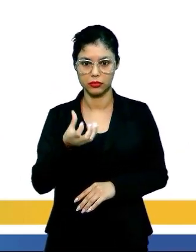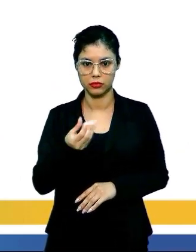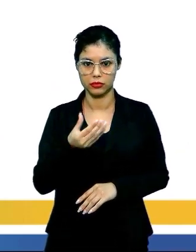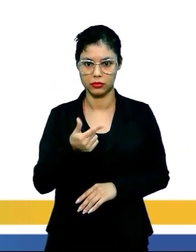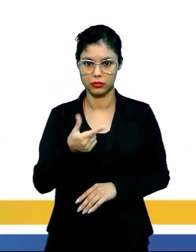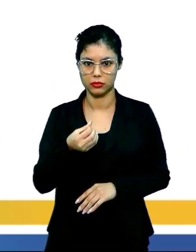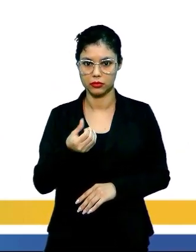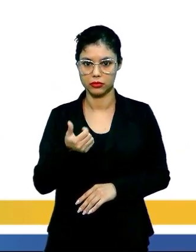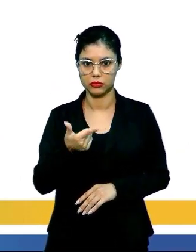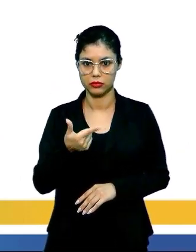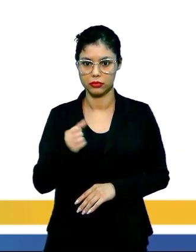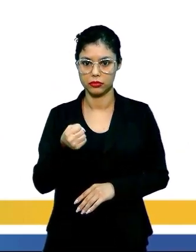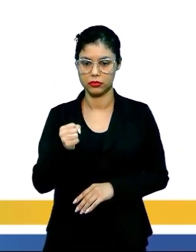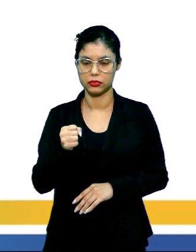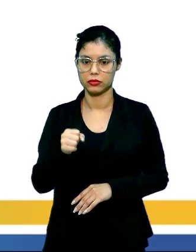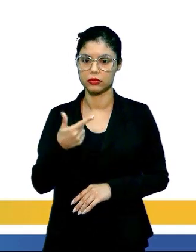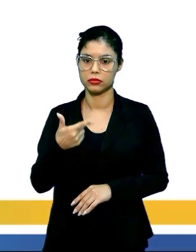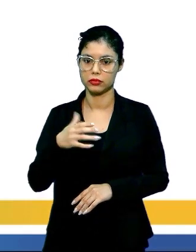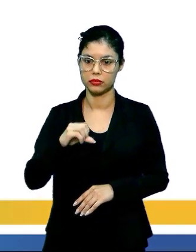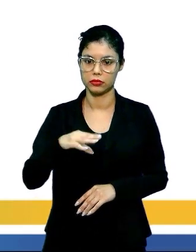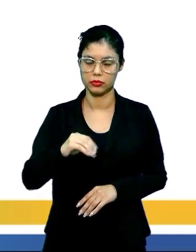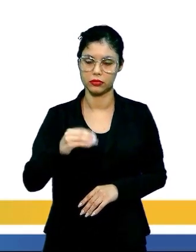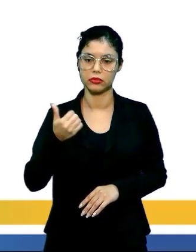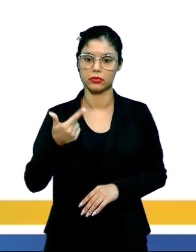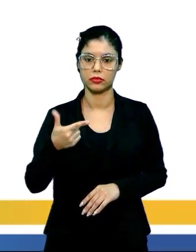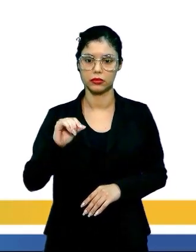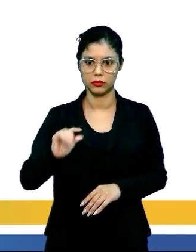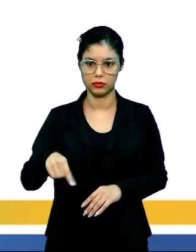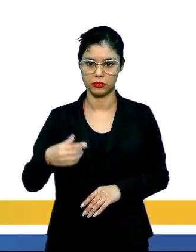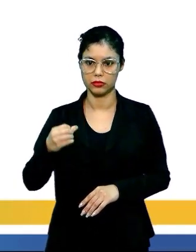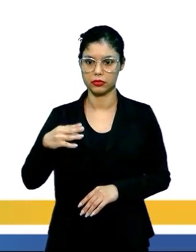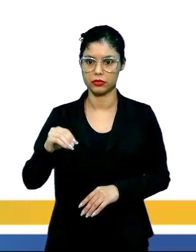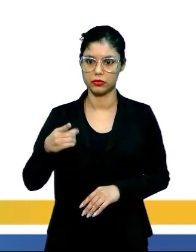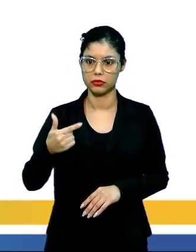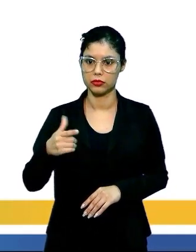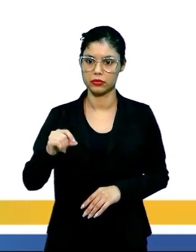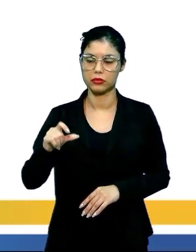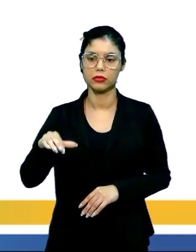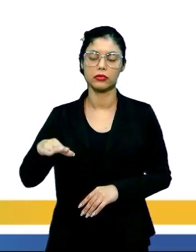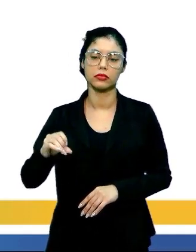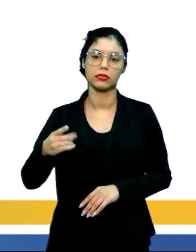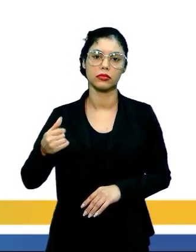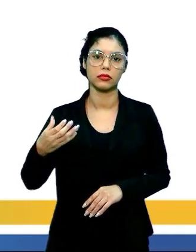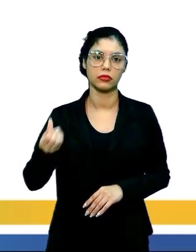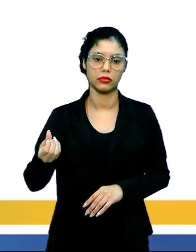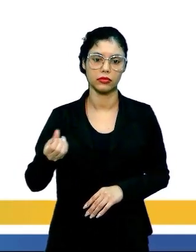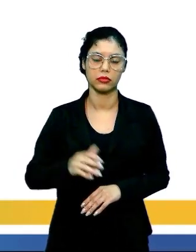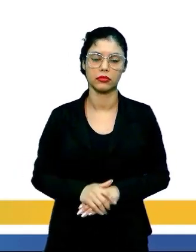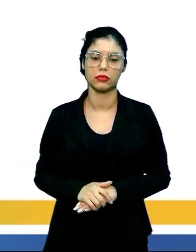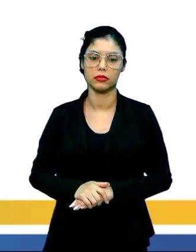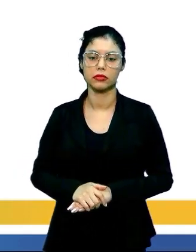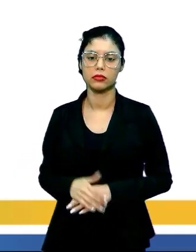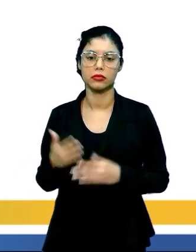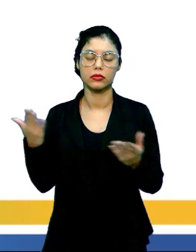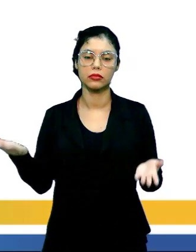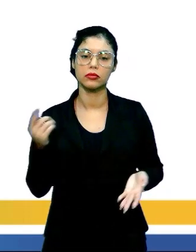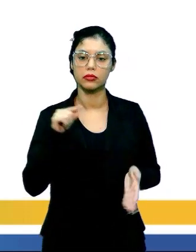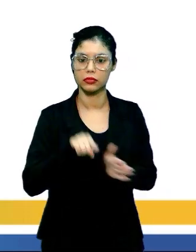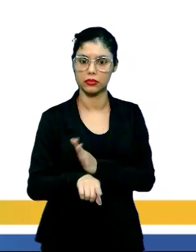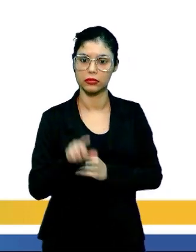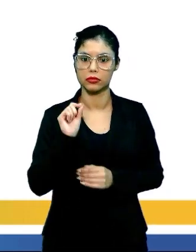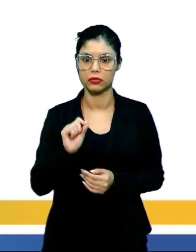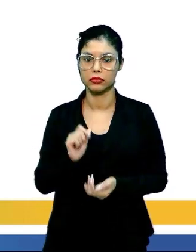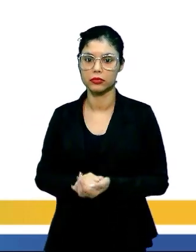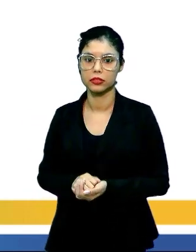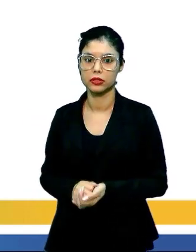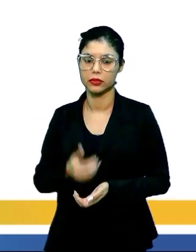20,60, 20,60, 20,80, 20,90, 20,90, 20,90 e 20,96. Eu pergunto para